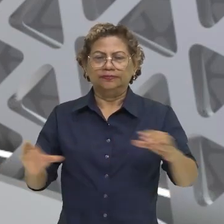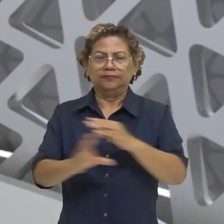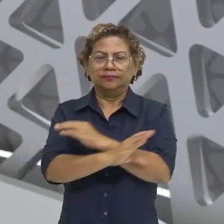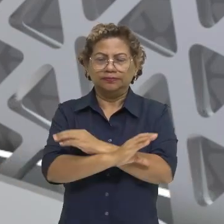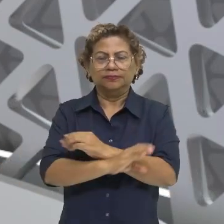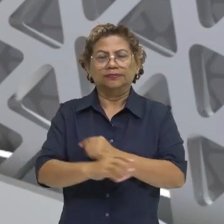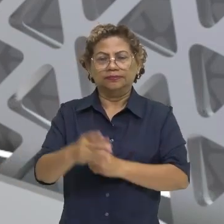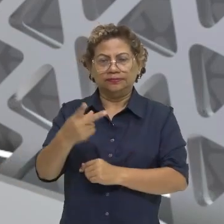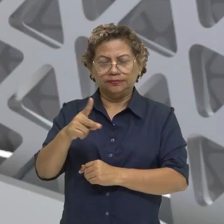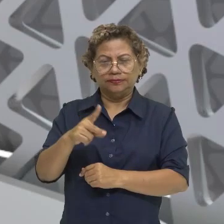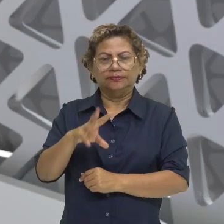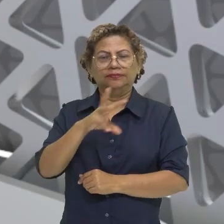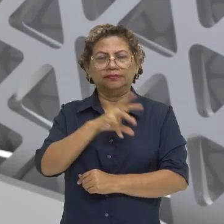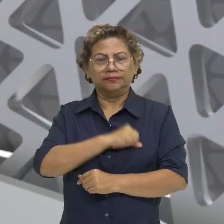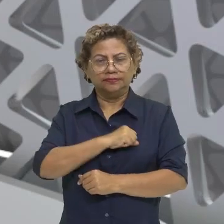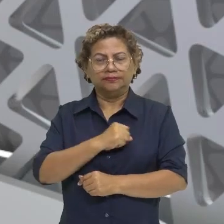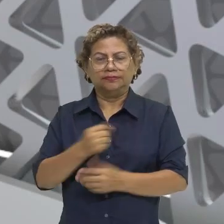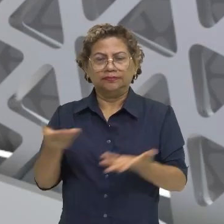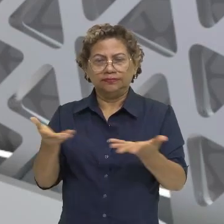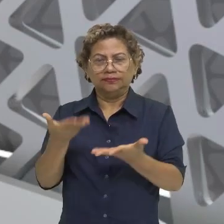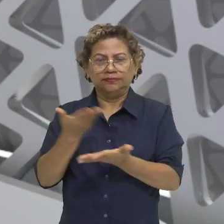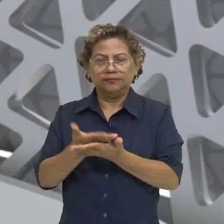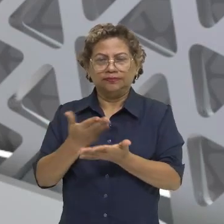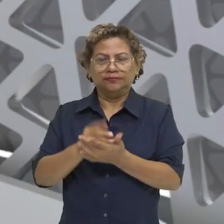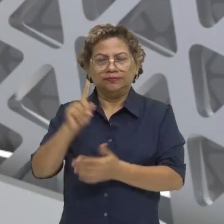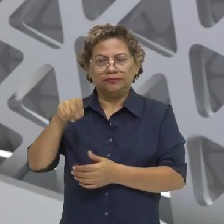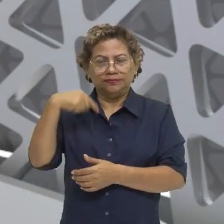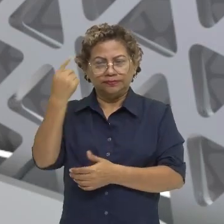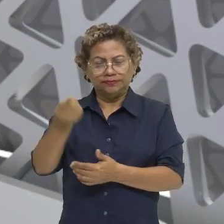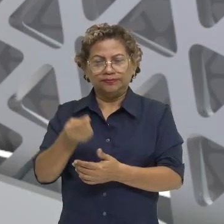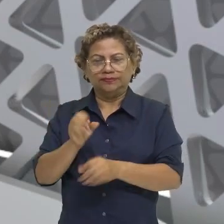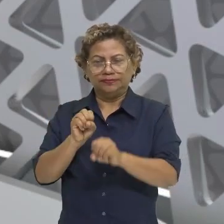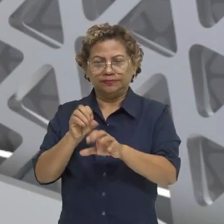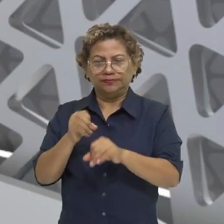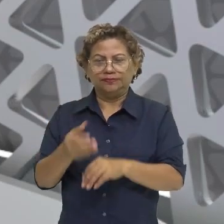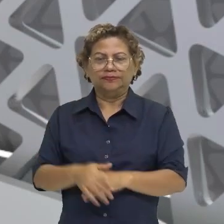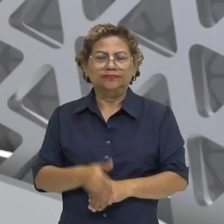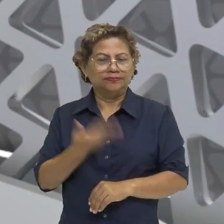tenha gostado e a gente se vê numa próxima. Vamos lá?